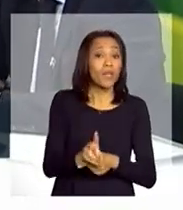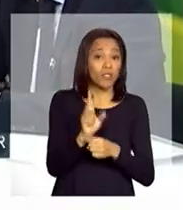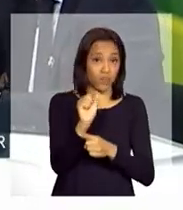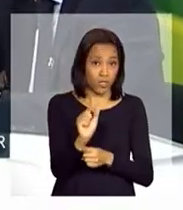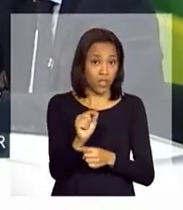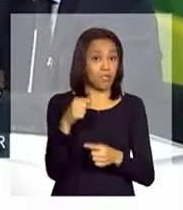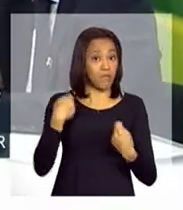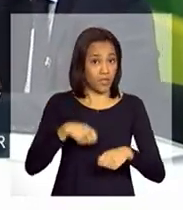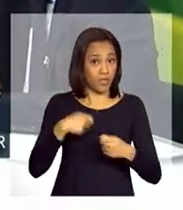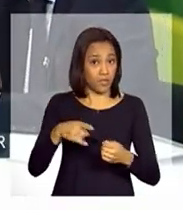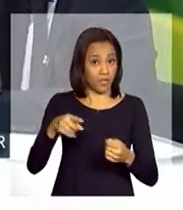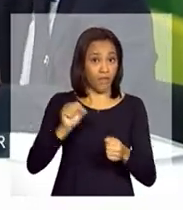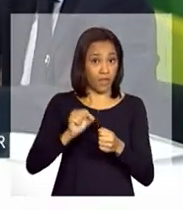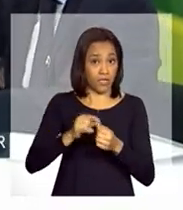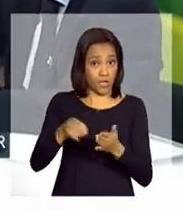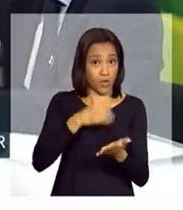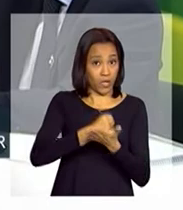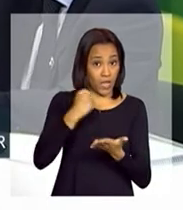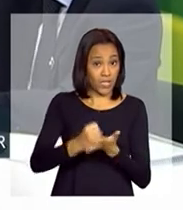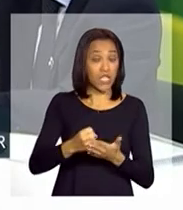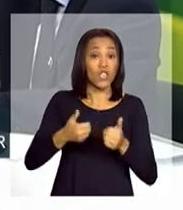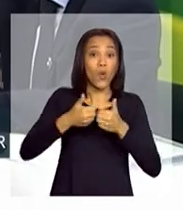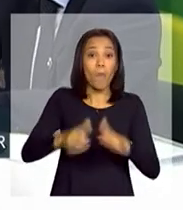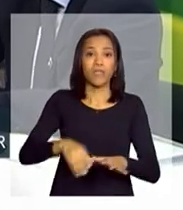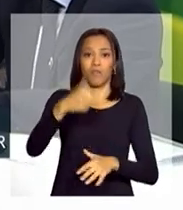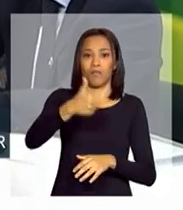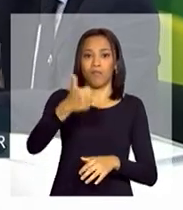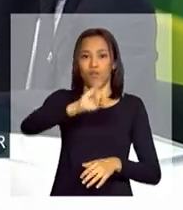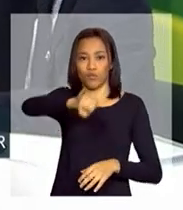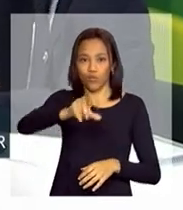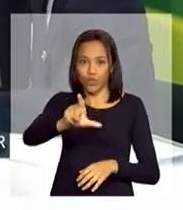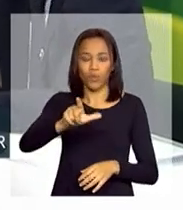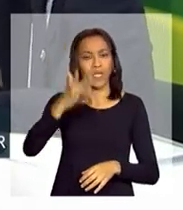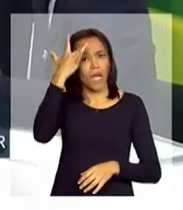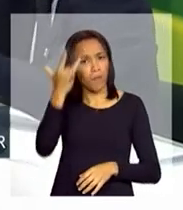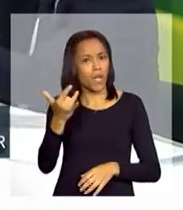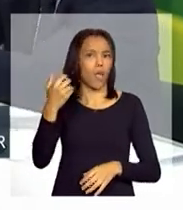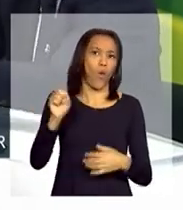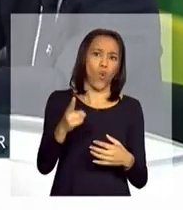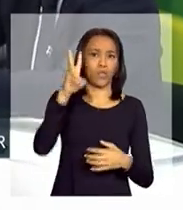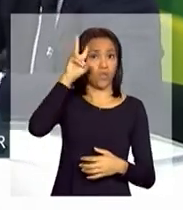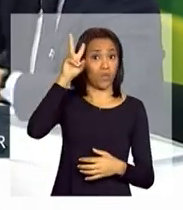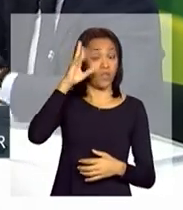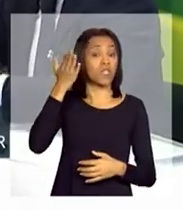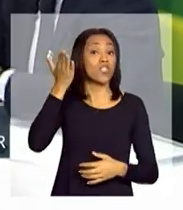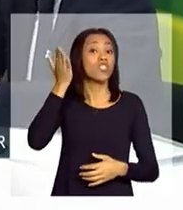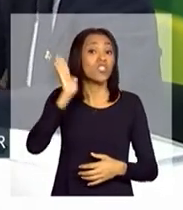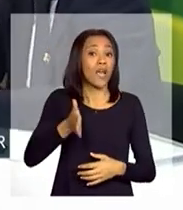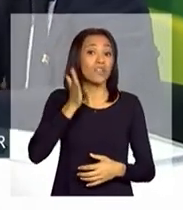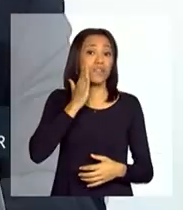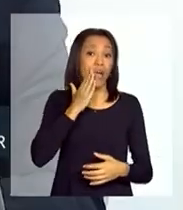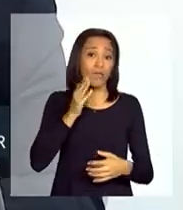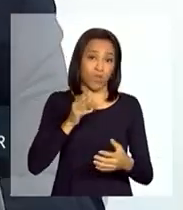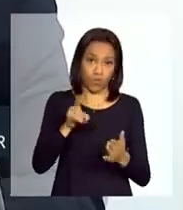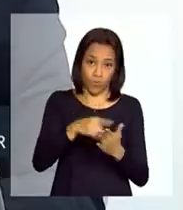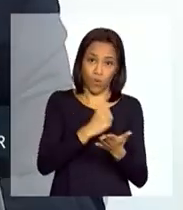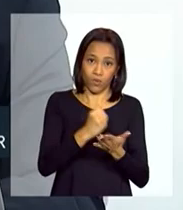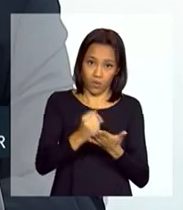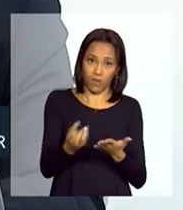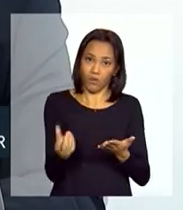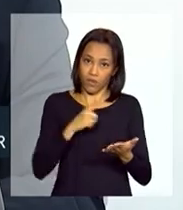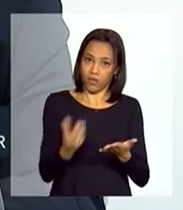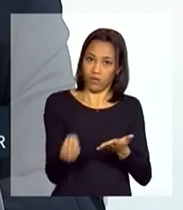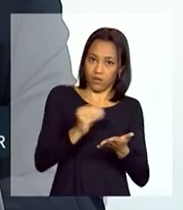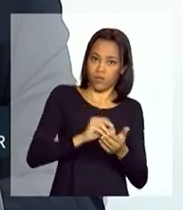um contrato essa Norma entre vigor no dia primeiro de julho isso é muito importante para que as pessoas também amanhã de manhã na segunda-feira já acho que o seu contrato está feito